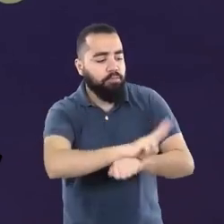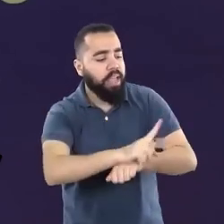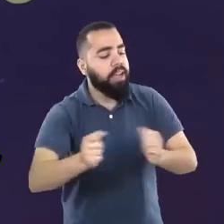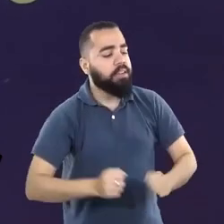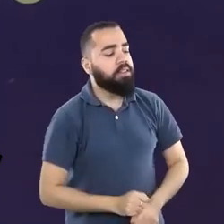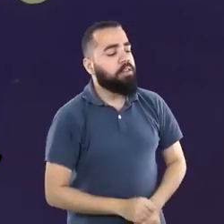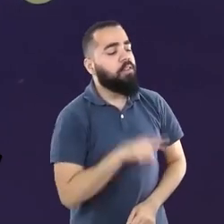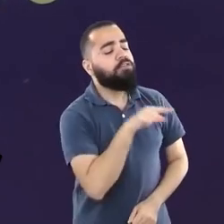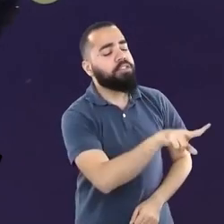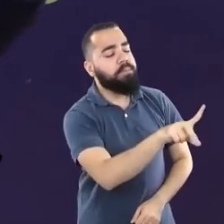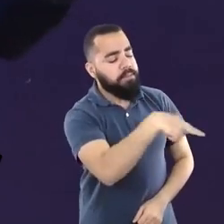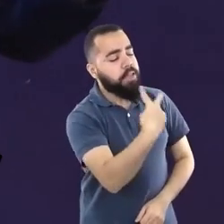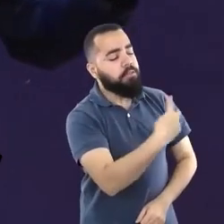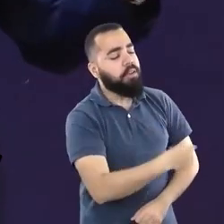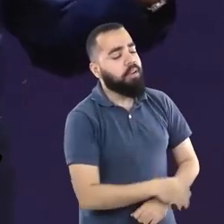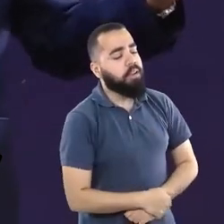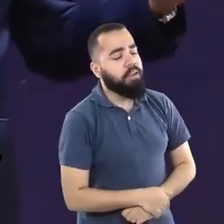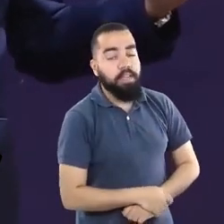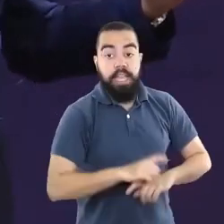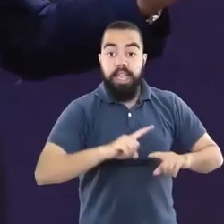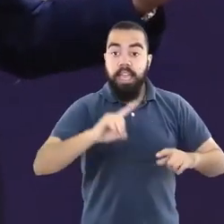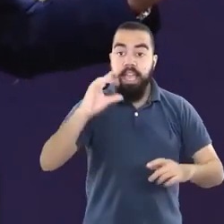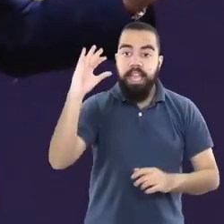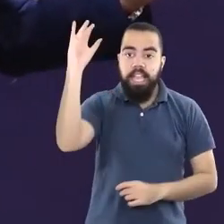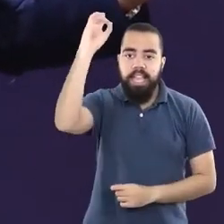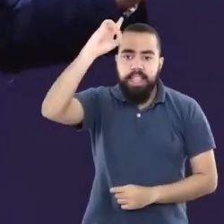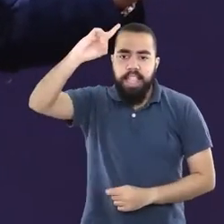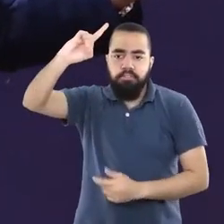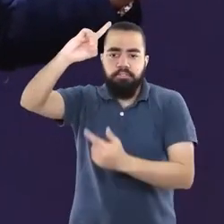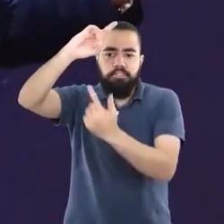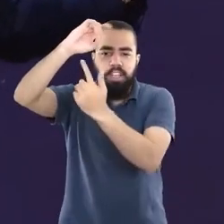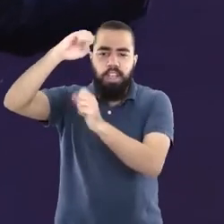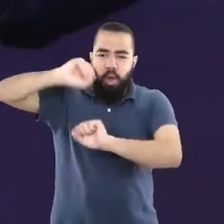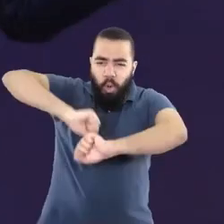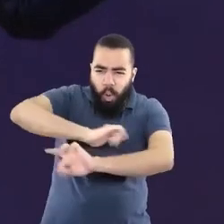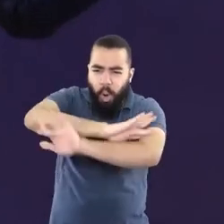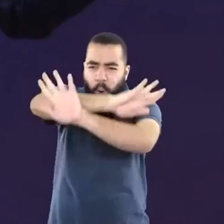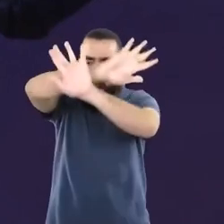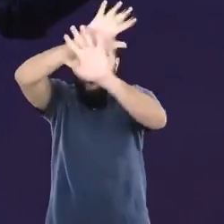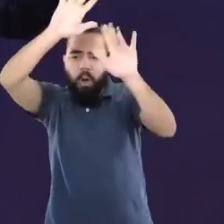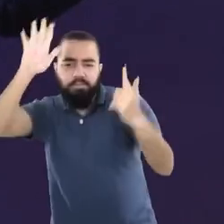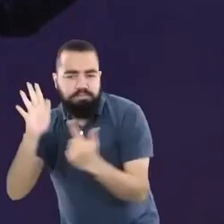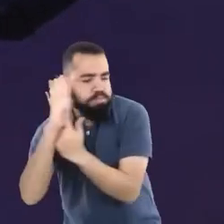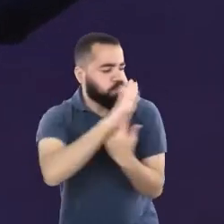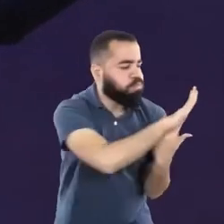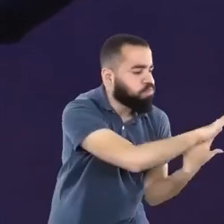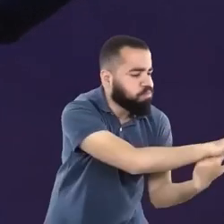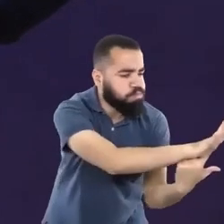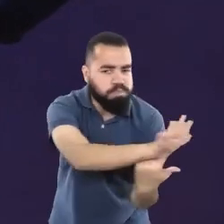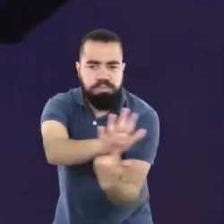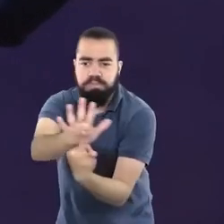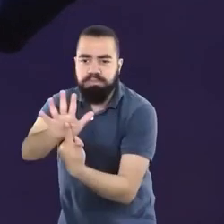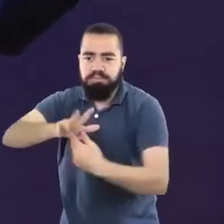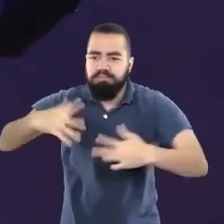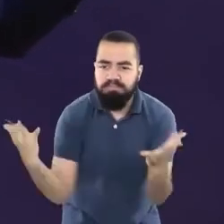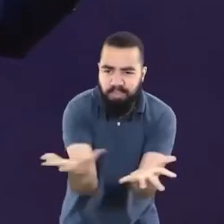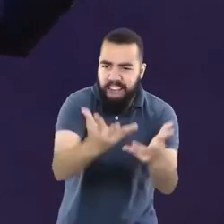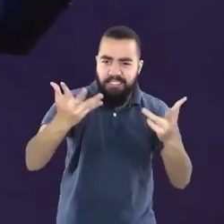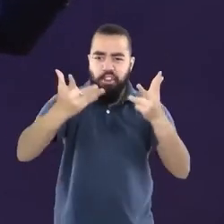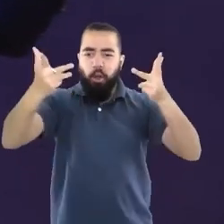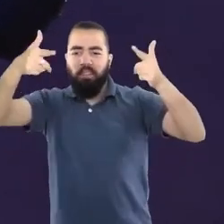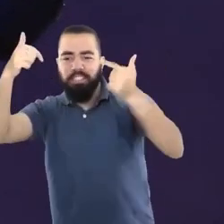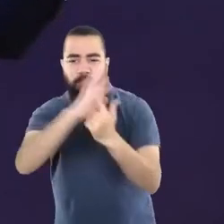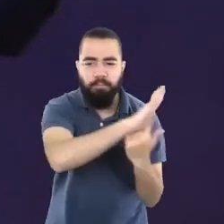sua grandeza, a sua soberania para Jó. E Jó foi como que sendo esmagado debaixo da grandeza, da